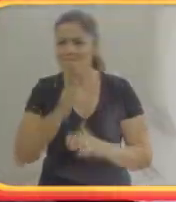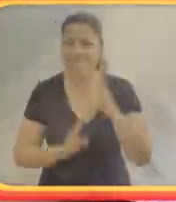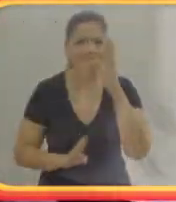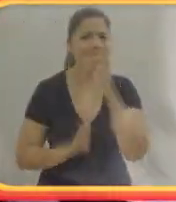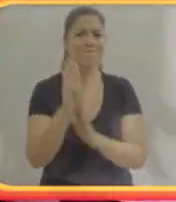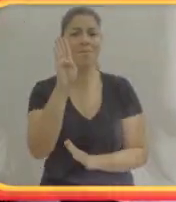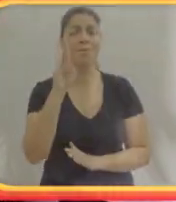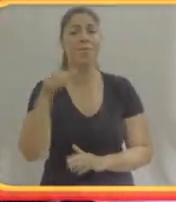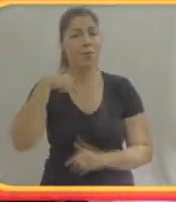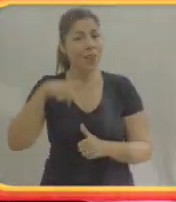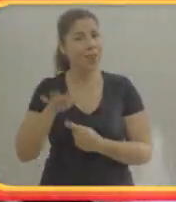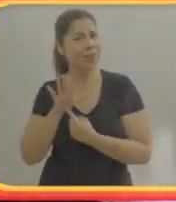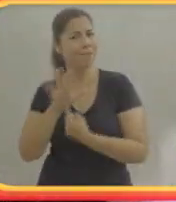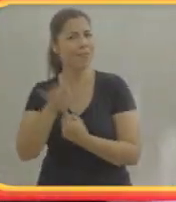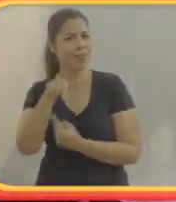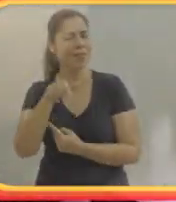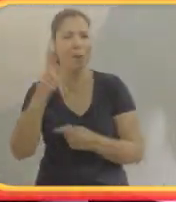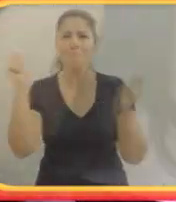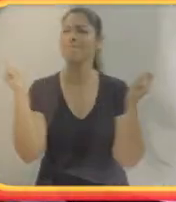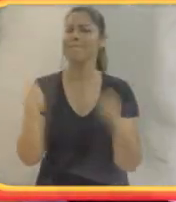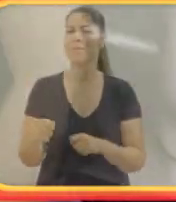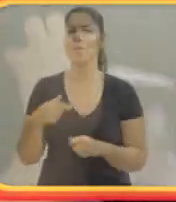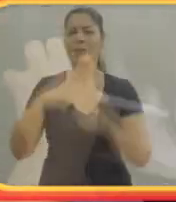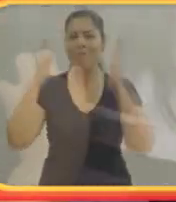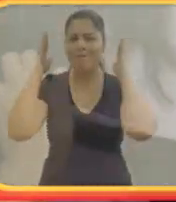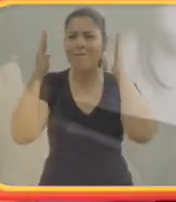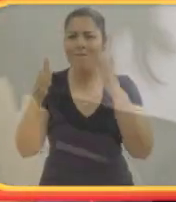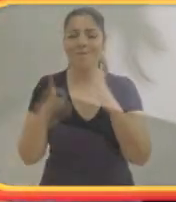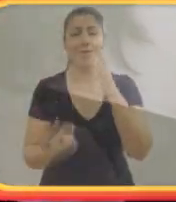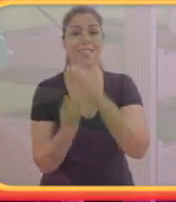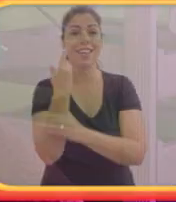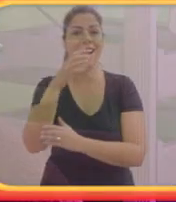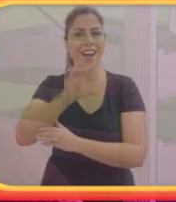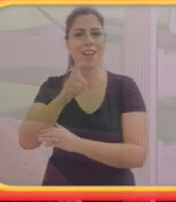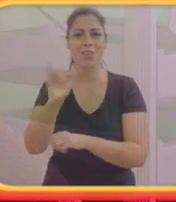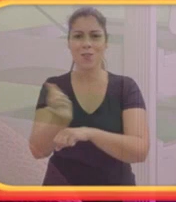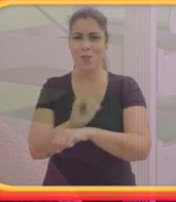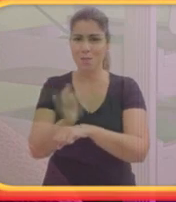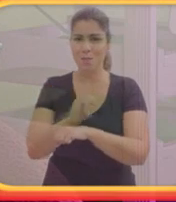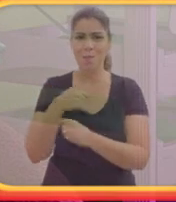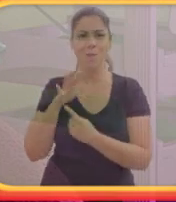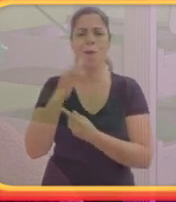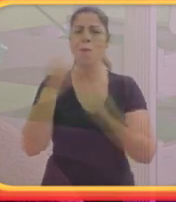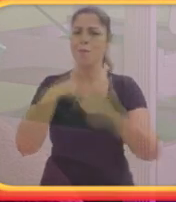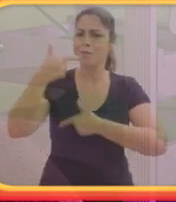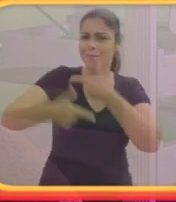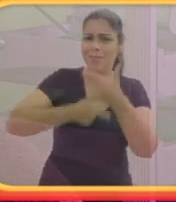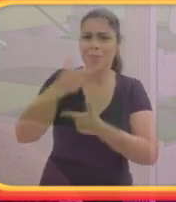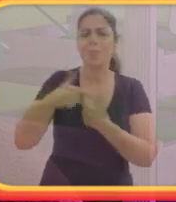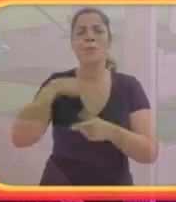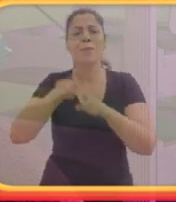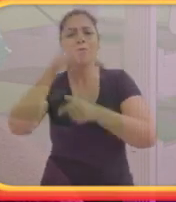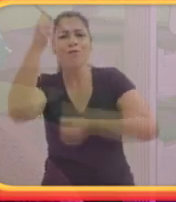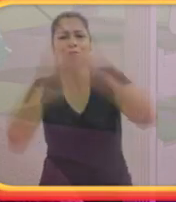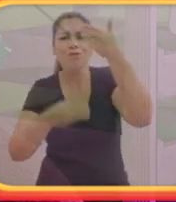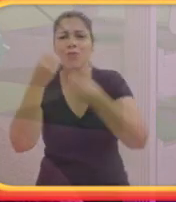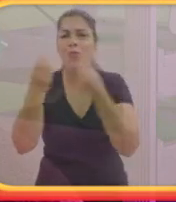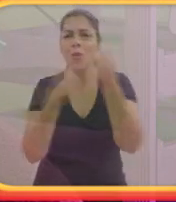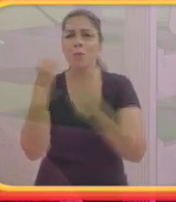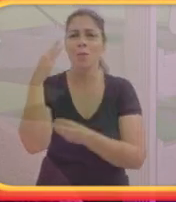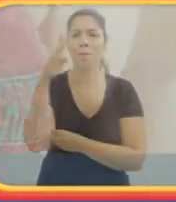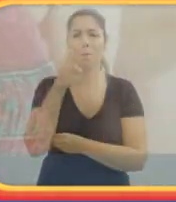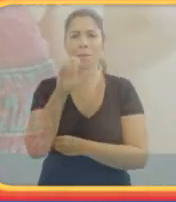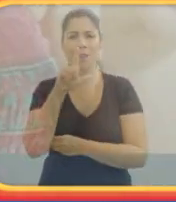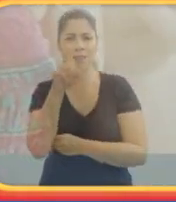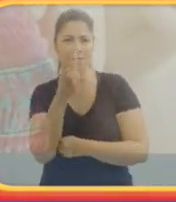limite é o céu. Eu tô aqui para mostrar que isso é possível. Eu decidi criar um canal no YouTube para mostrar o meu